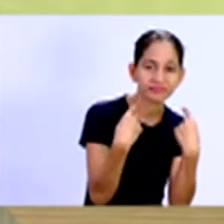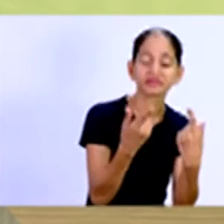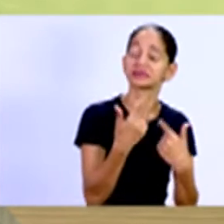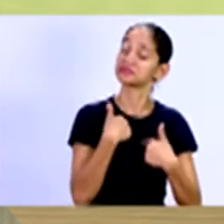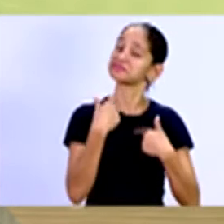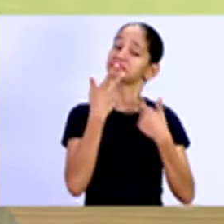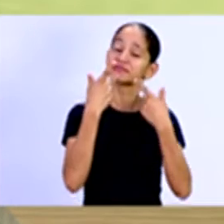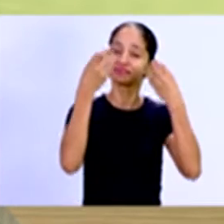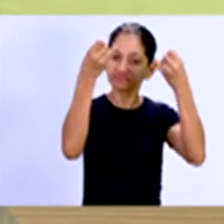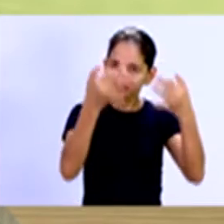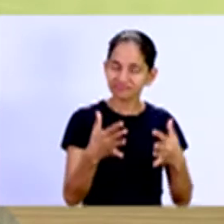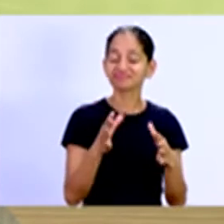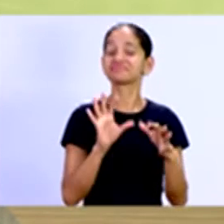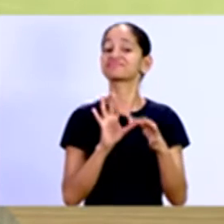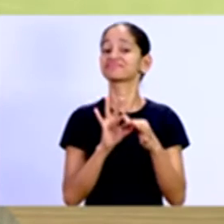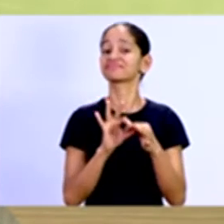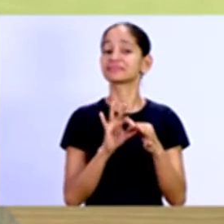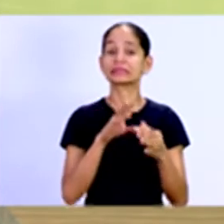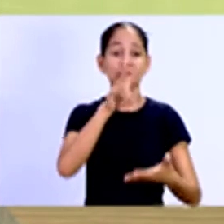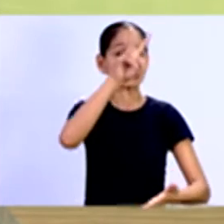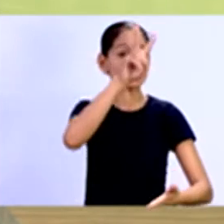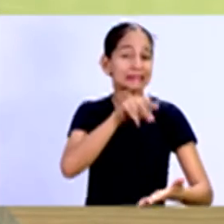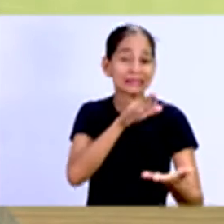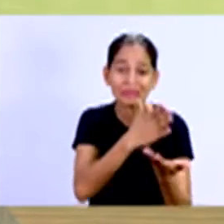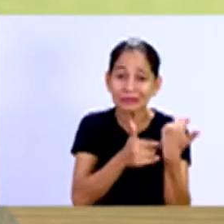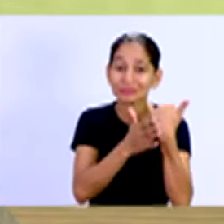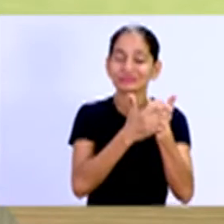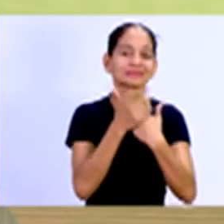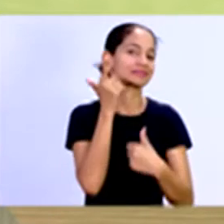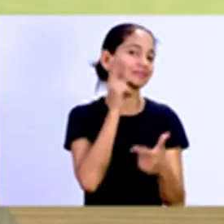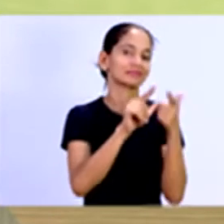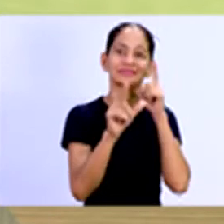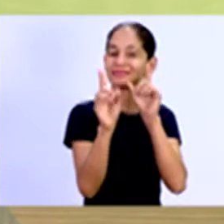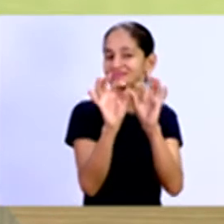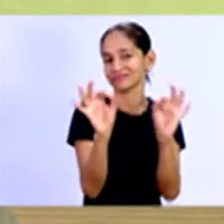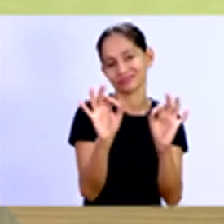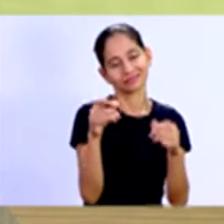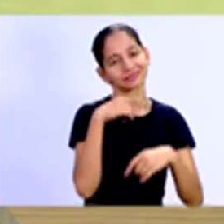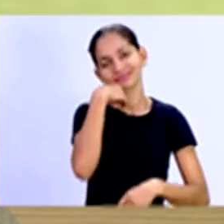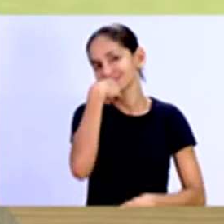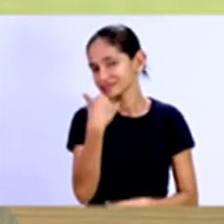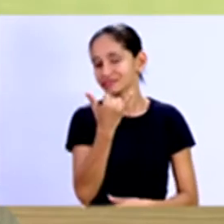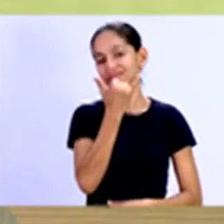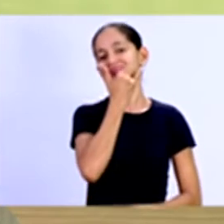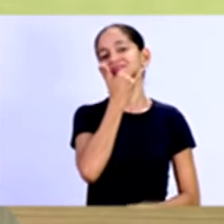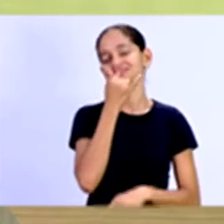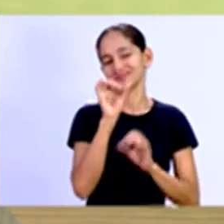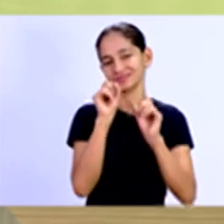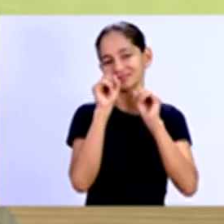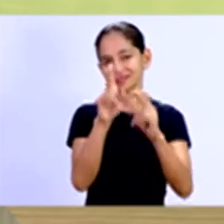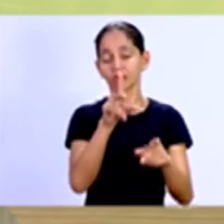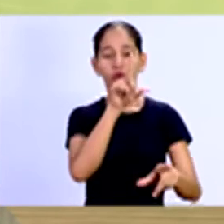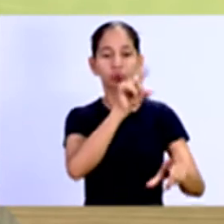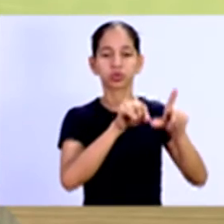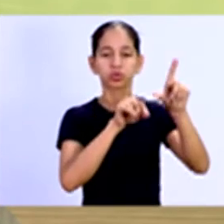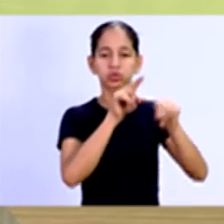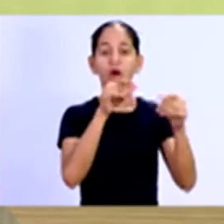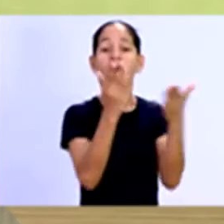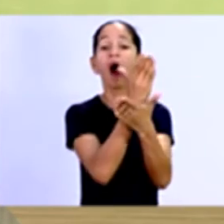que não vai dar para ler todas, mas nós selecionamos algumas e vamos ler essas que foram selecionadas